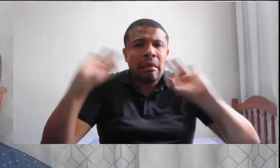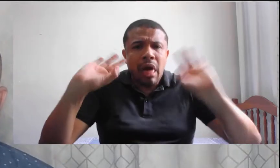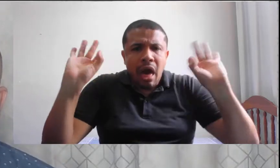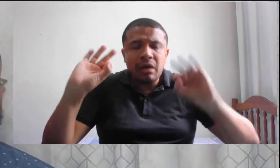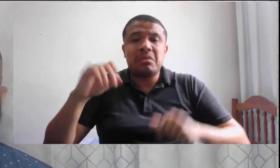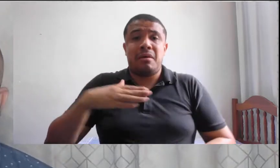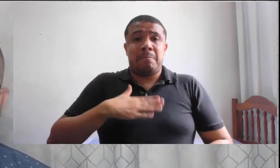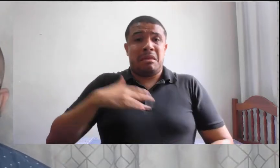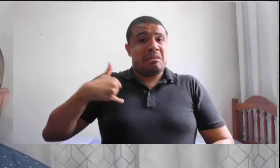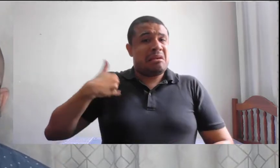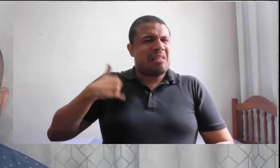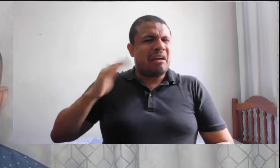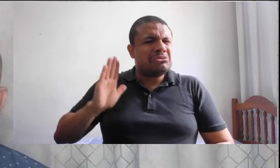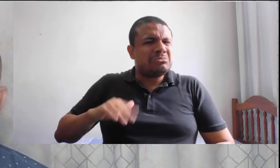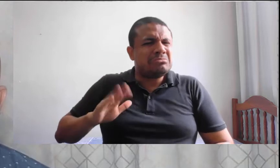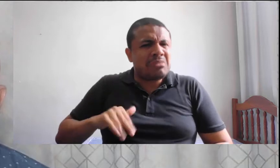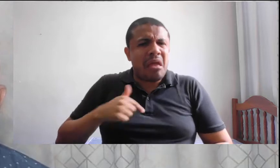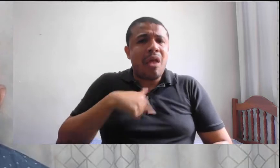era uma criança.